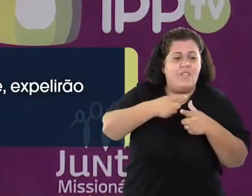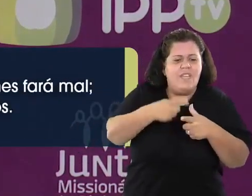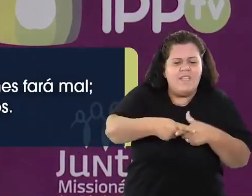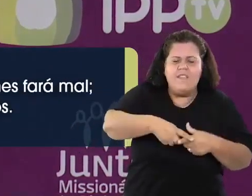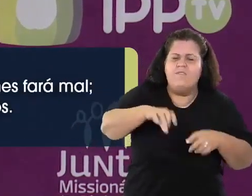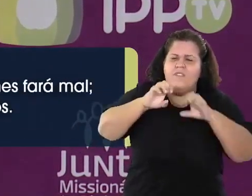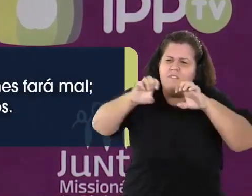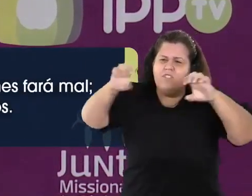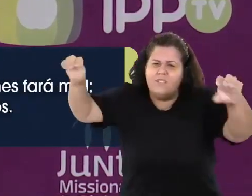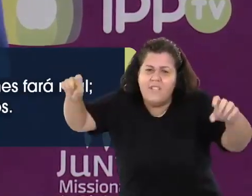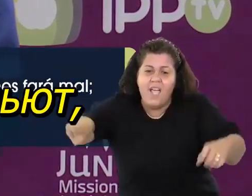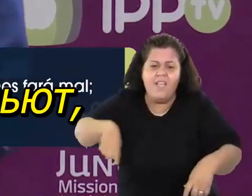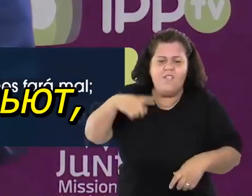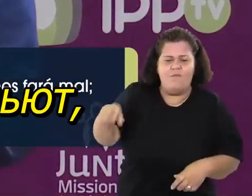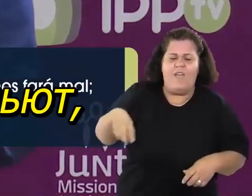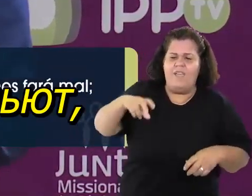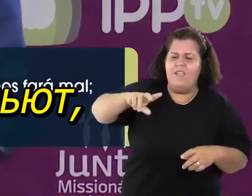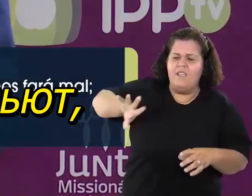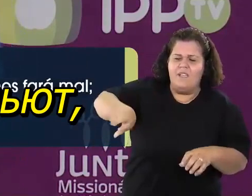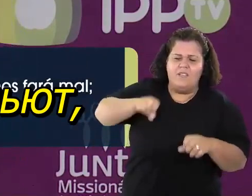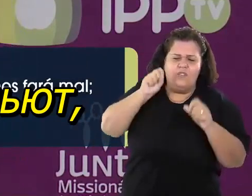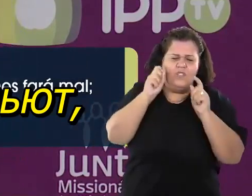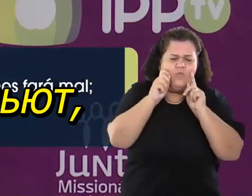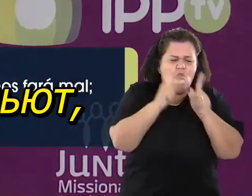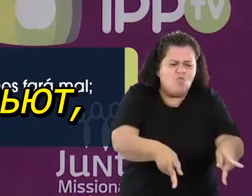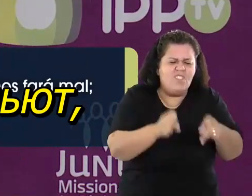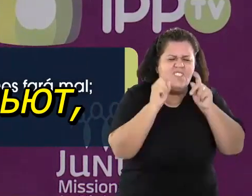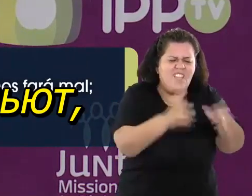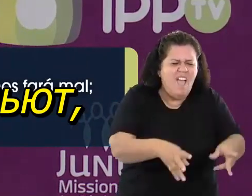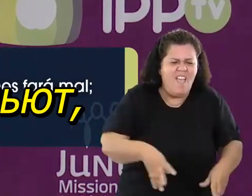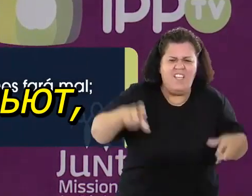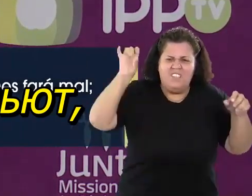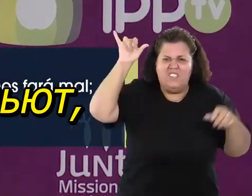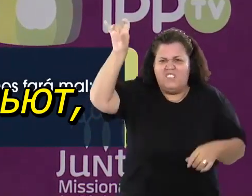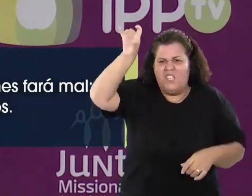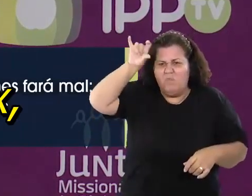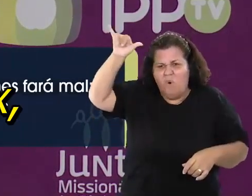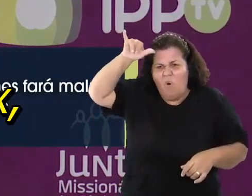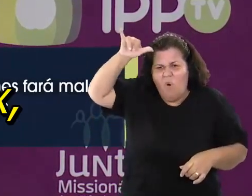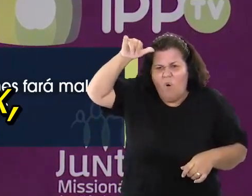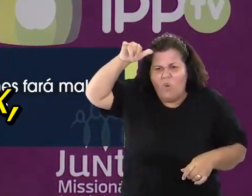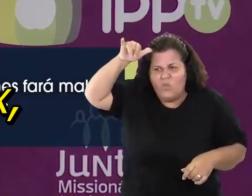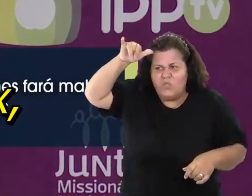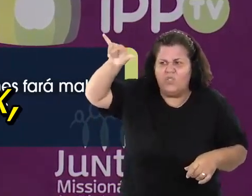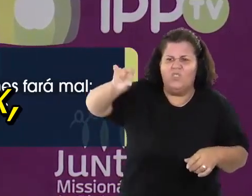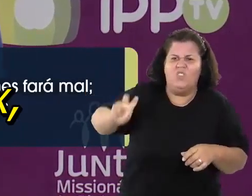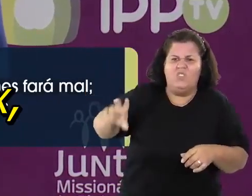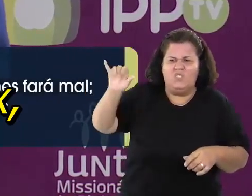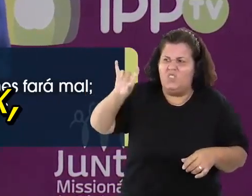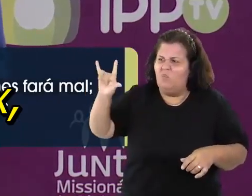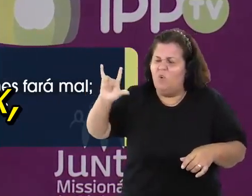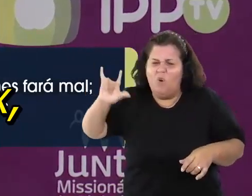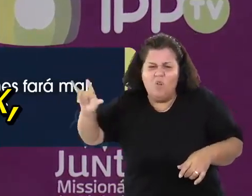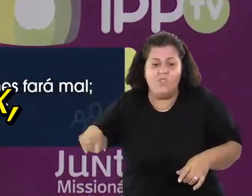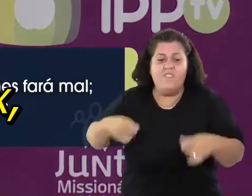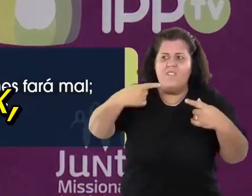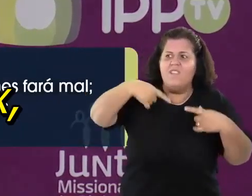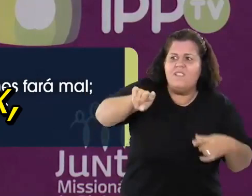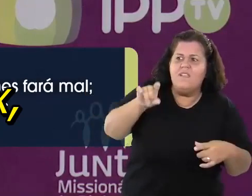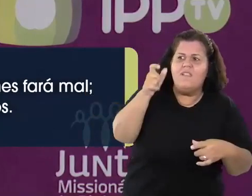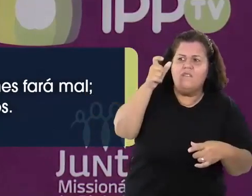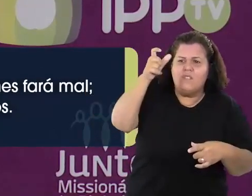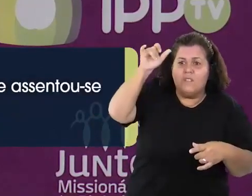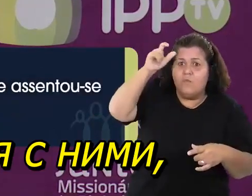línguas, pegarão em serpentes, e se alguma coisa mortífera beberem, não lhes fará mal. E se impuserem as mãos sobre os enfermos, eles ficarão